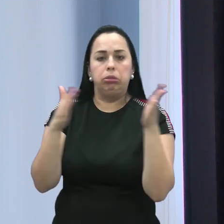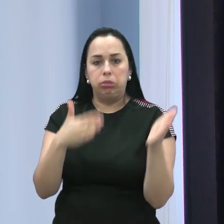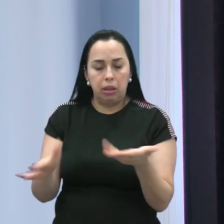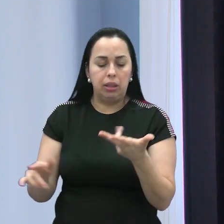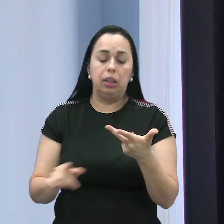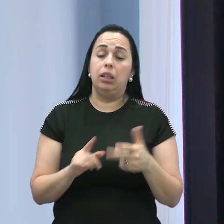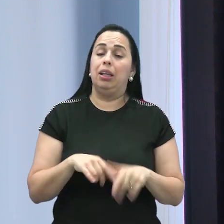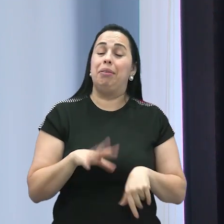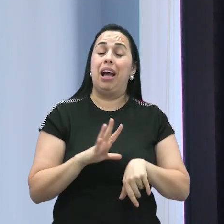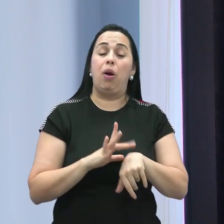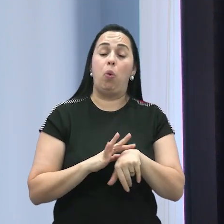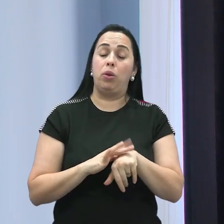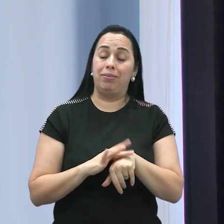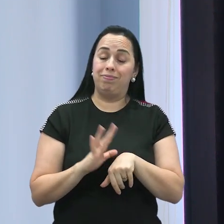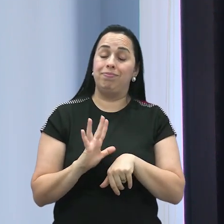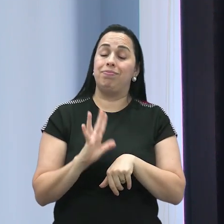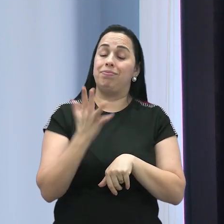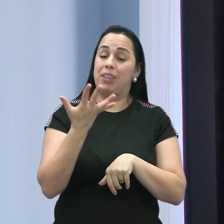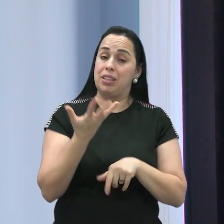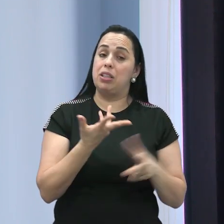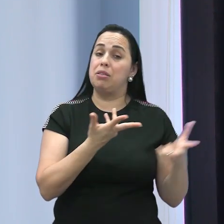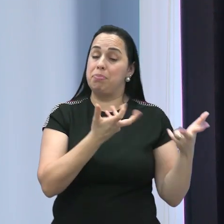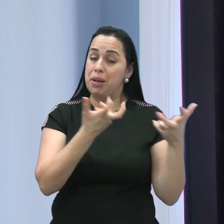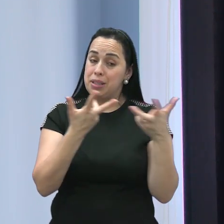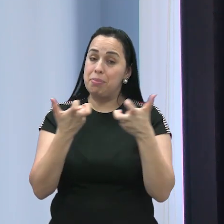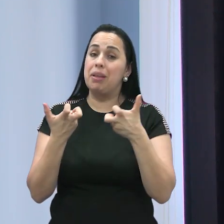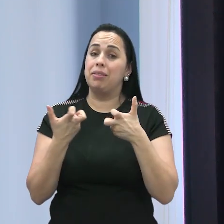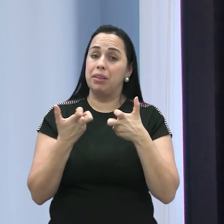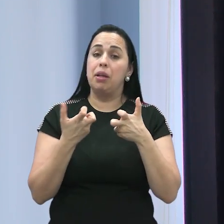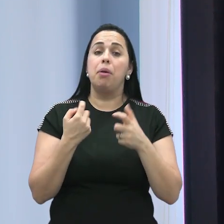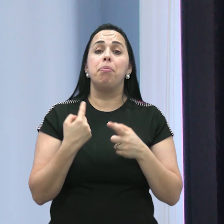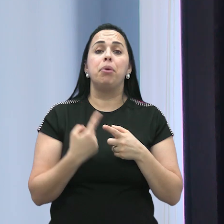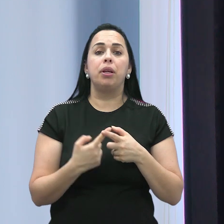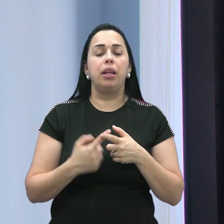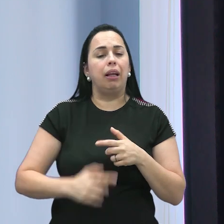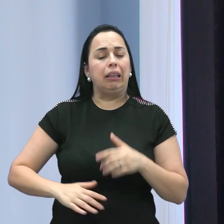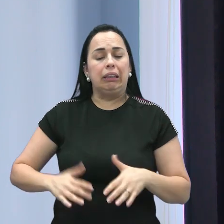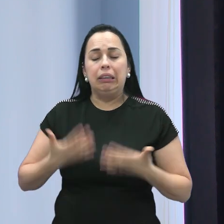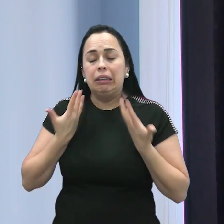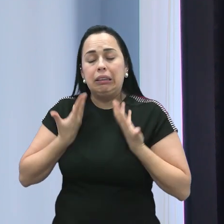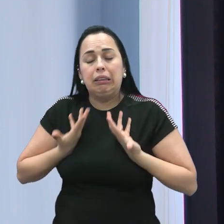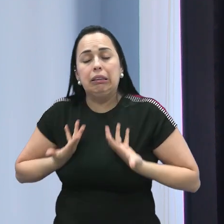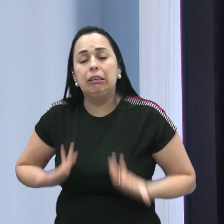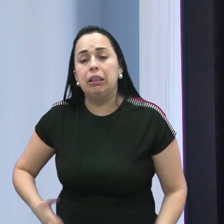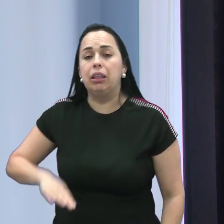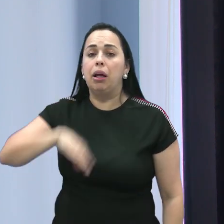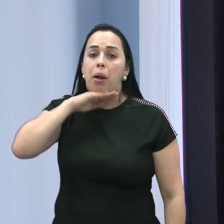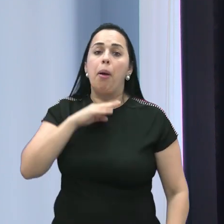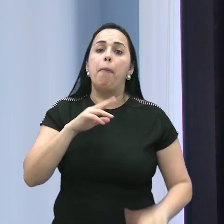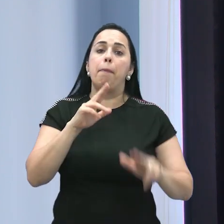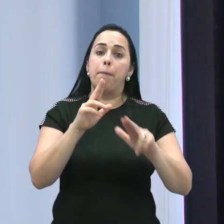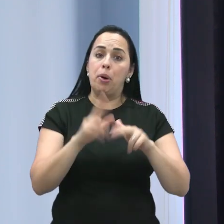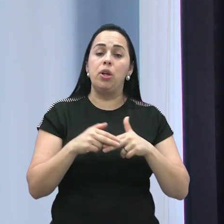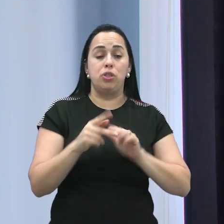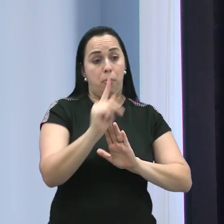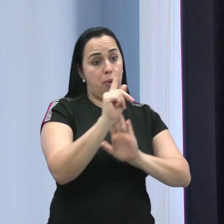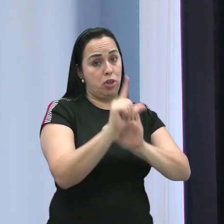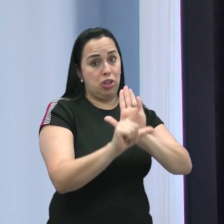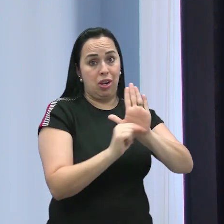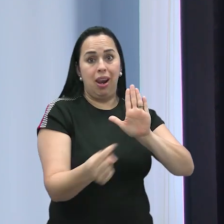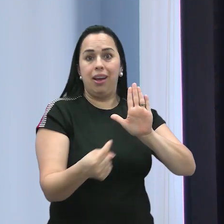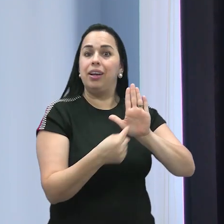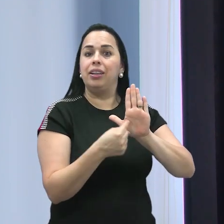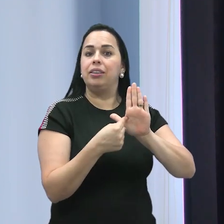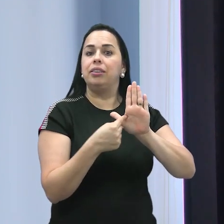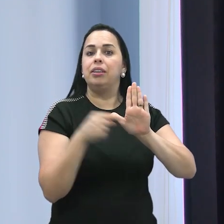Muitas doenças ocupacionais têm sido detectadas nesses últimos tempos também, devido a essa exaustão. Então, essa é a finalidade do